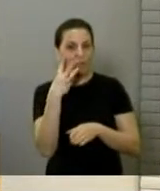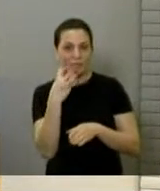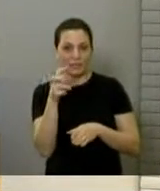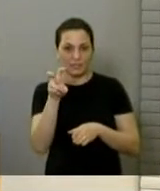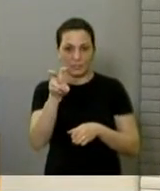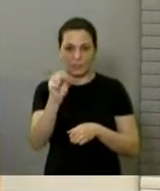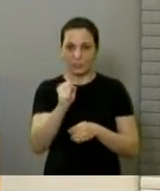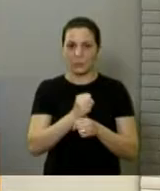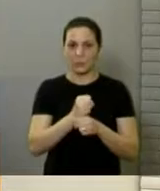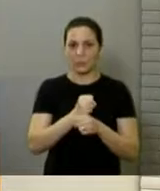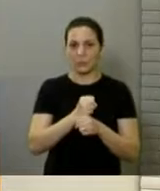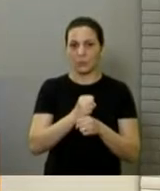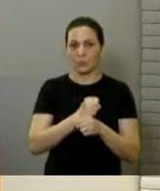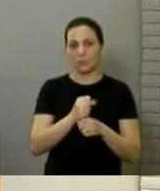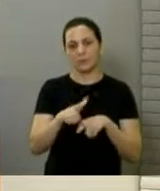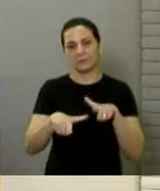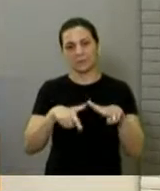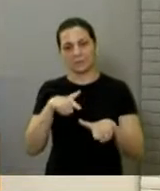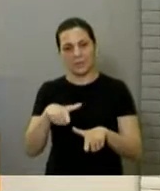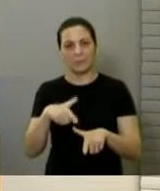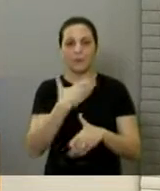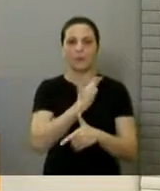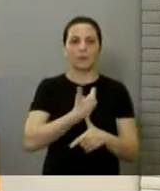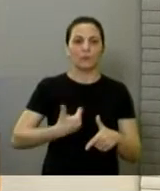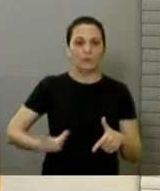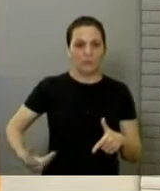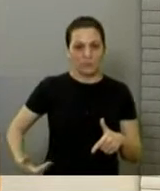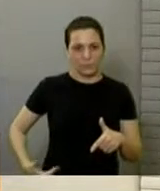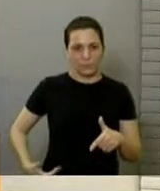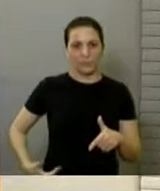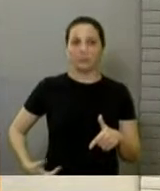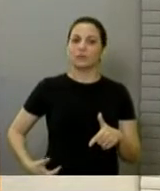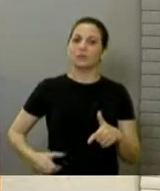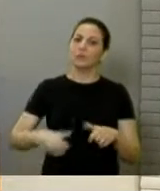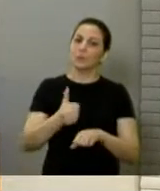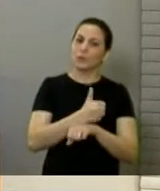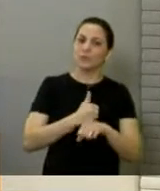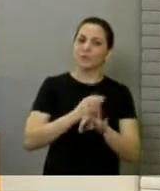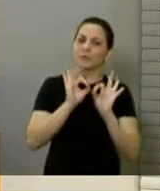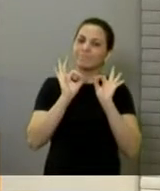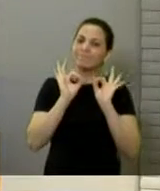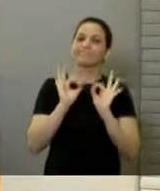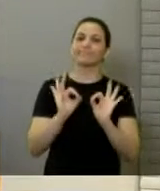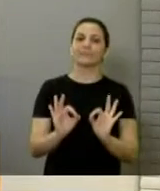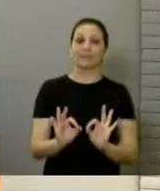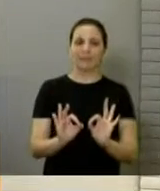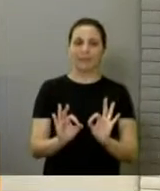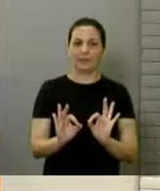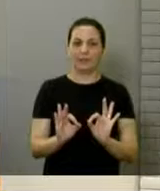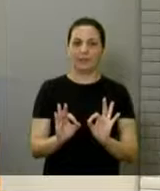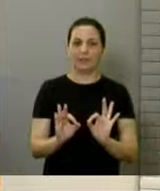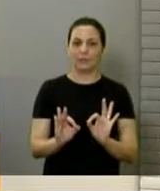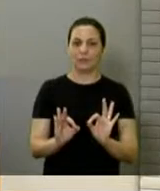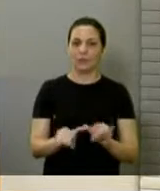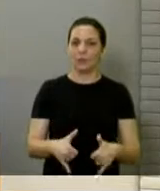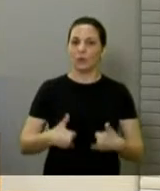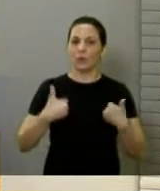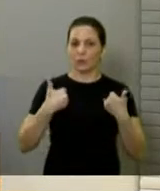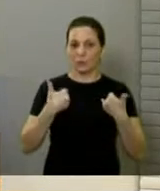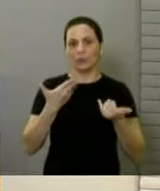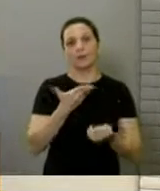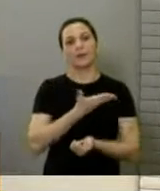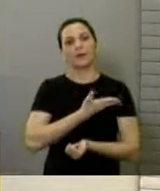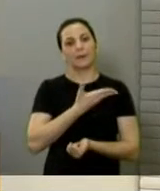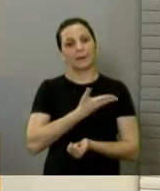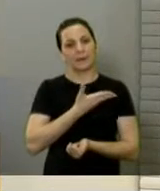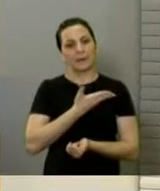35 anos trabalha em serviços públicos, profissional corretíssimo, a quem eu tenho a honra de me considerar